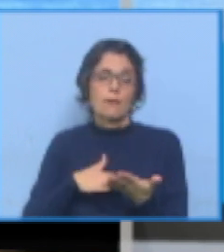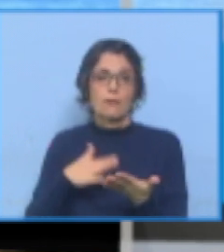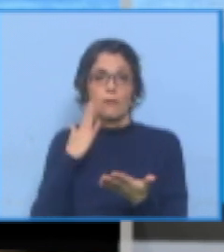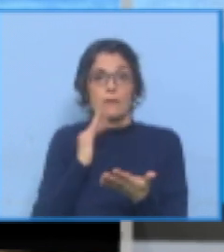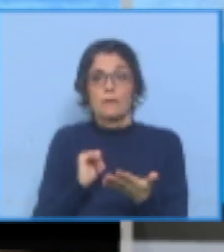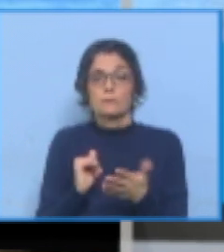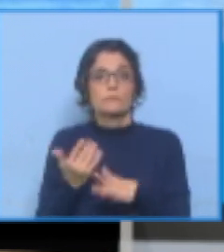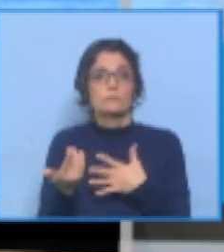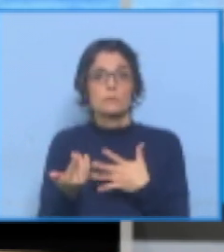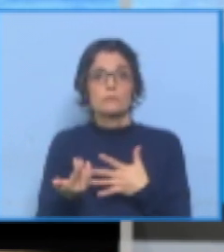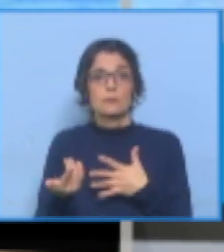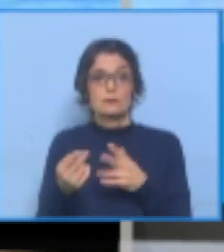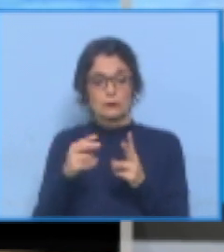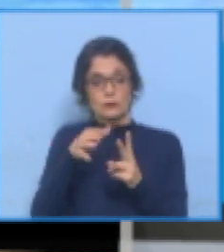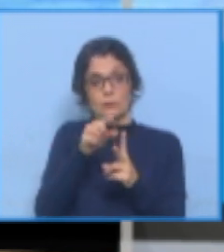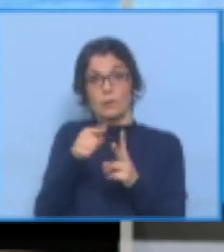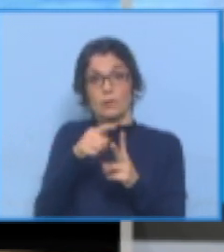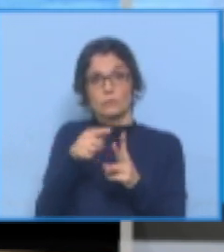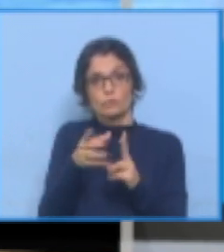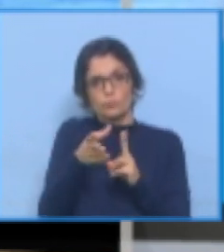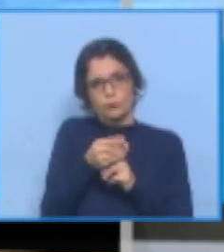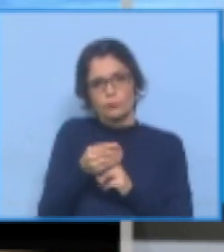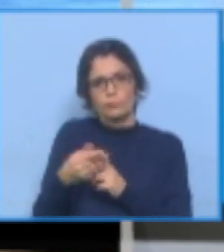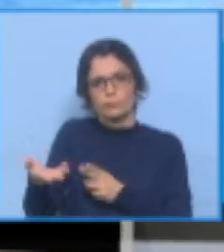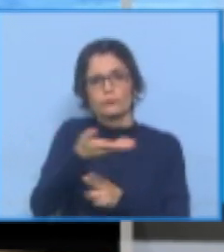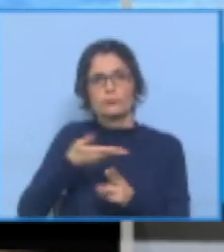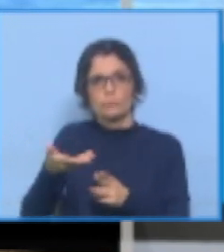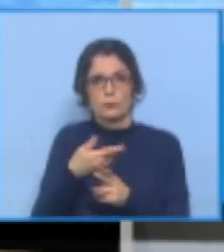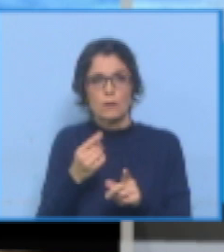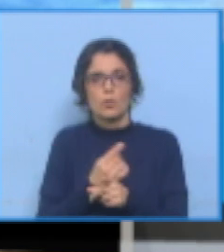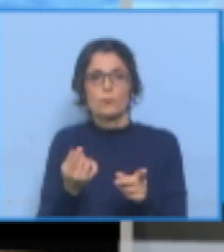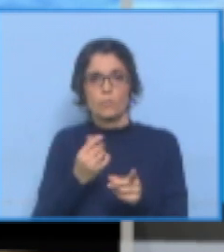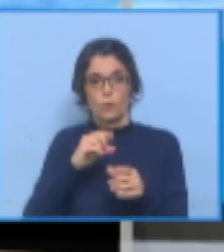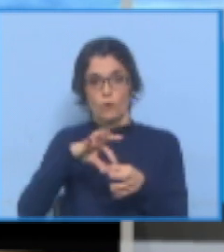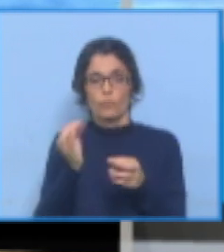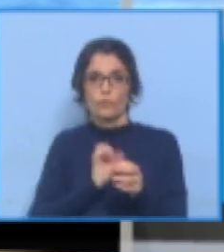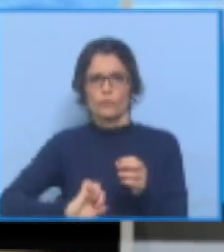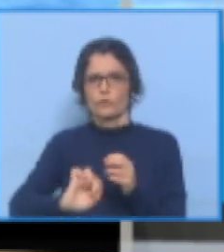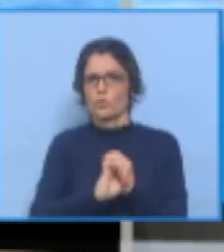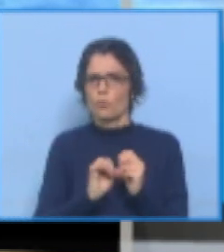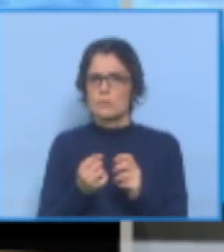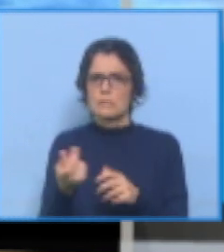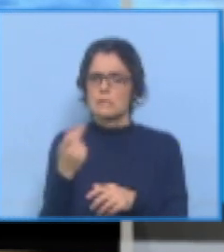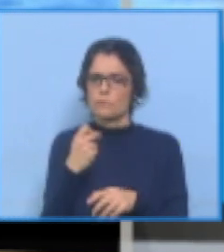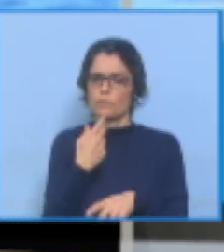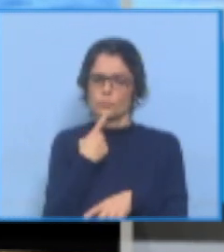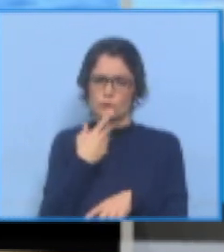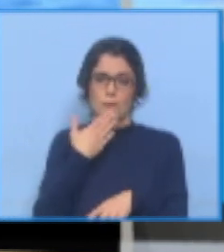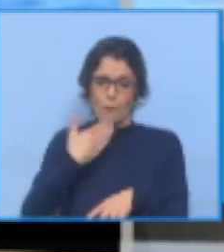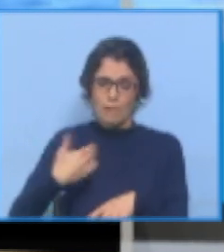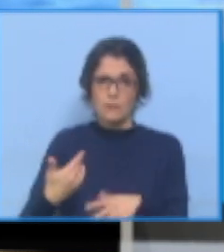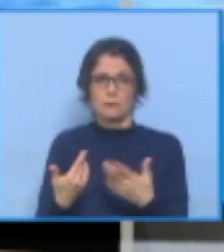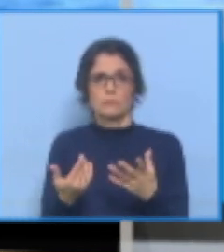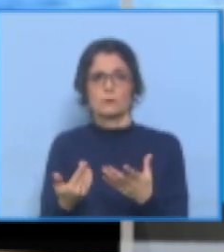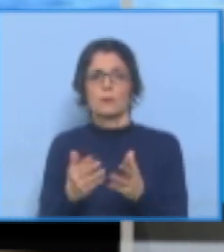vertentes tão importantes, porque na Fundação AIS, diariamente recebemos este pedido de orações por parte desta comunidade que é perseguida